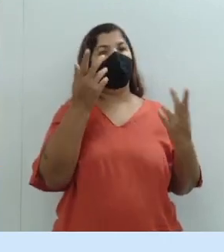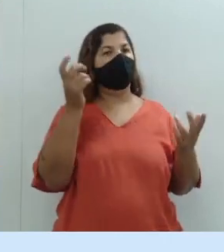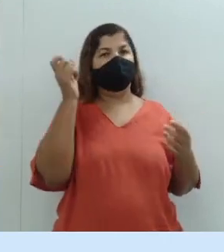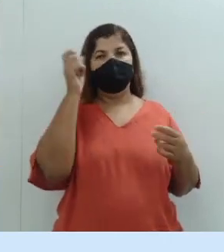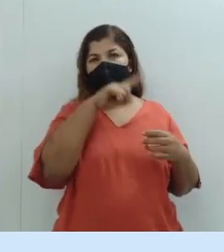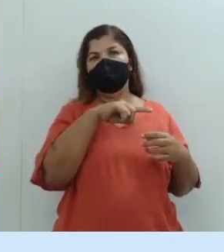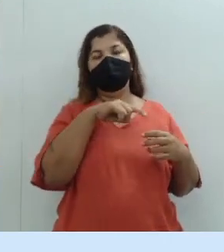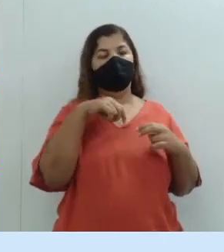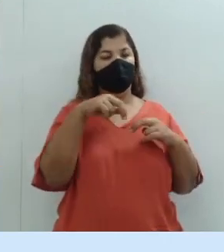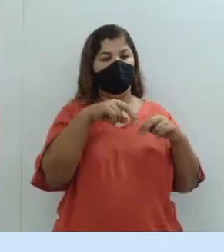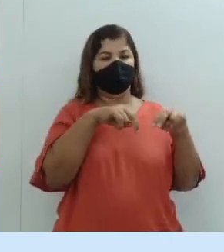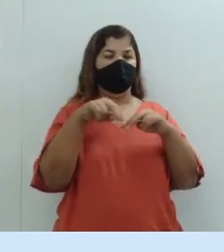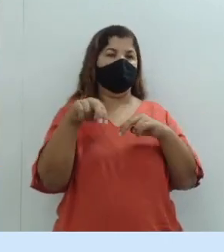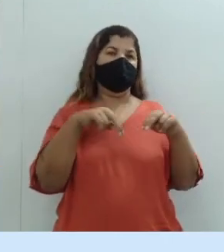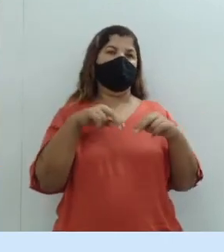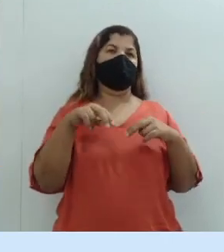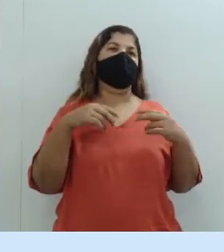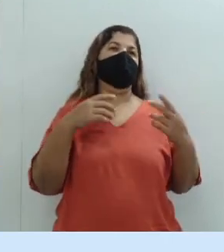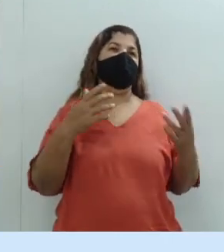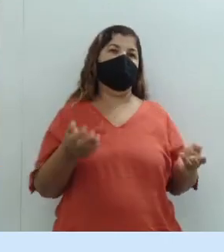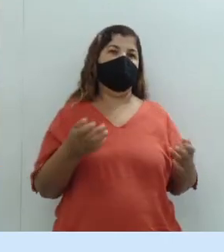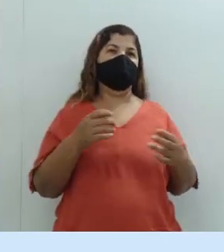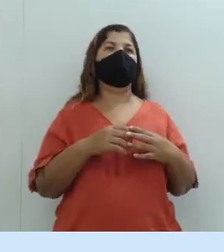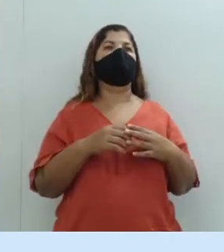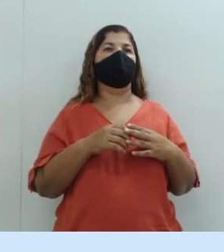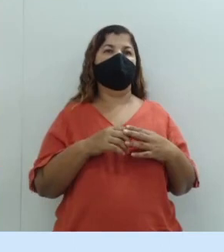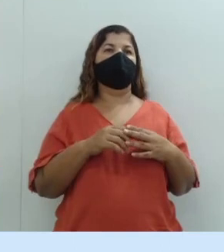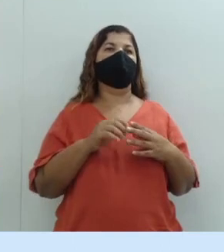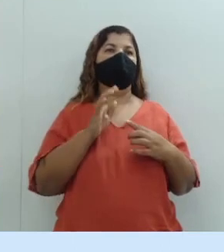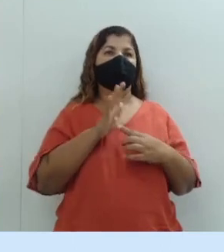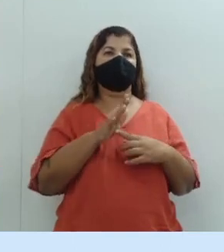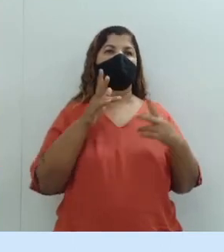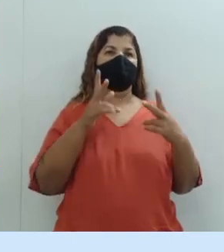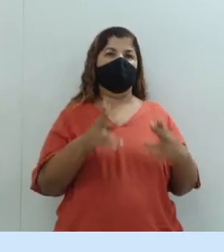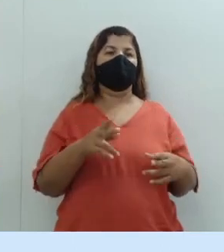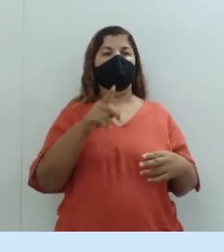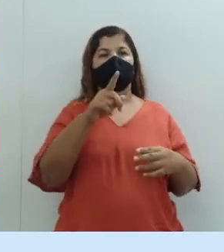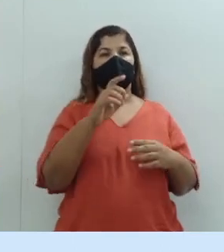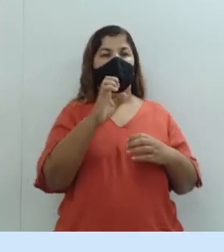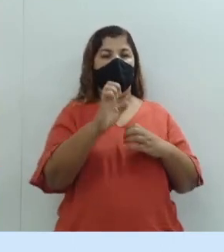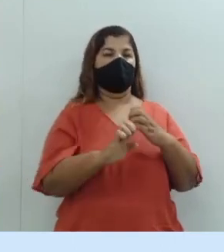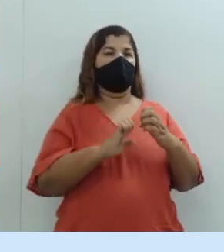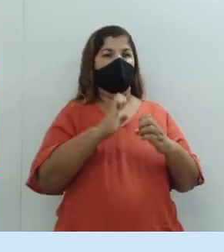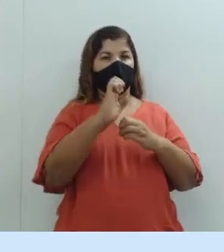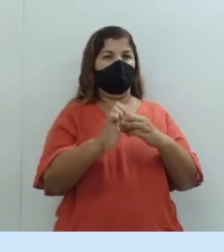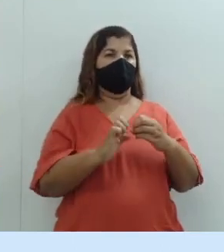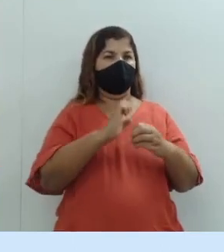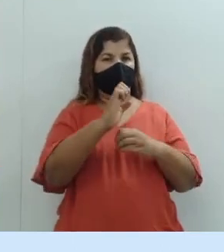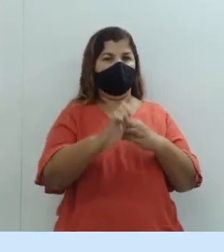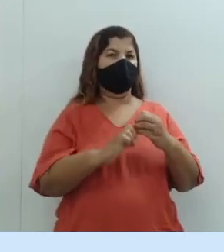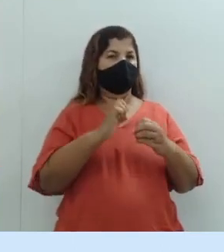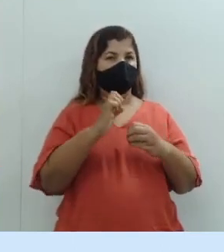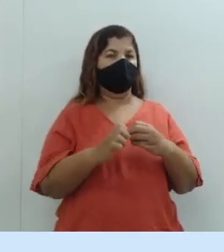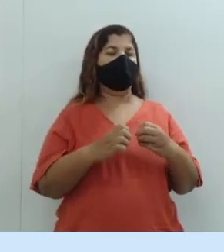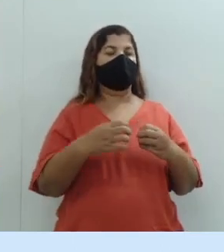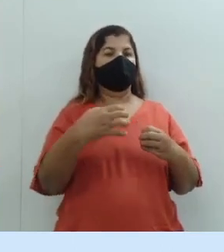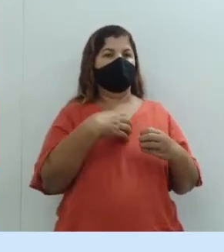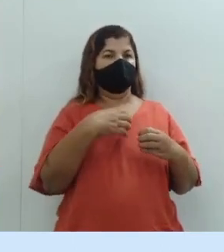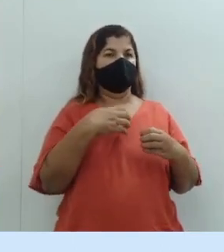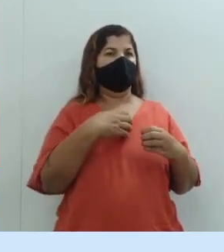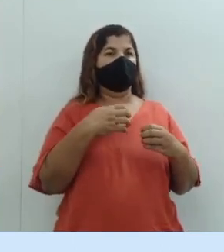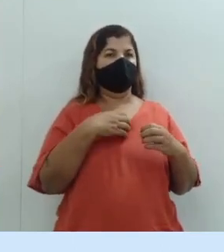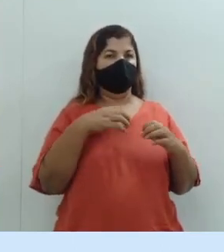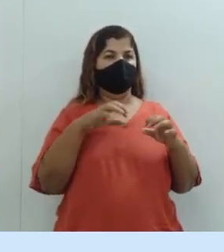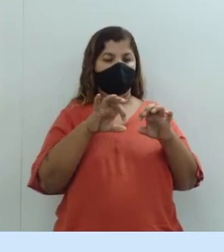se locomover dentro daquele vagão. Então, é assim que o elétron se sente quando a resistência elétrica aumenta. Agora, imagine que quanto maior